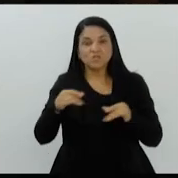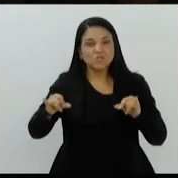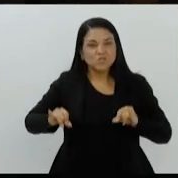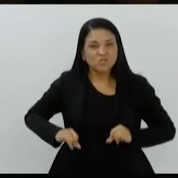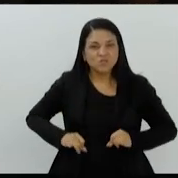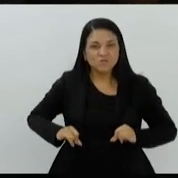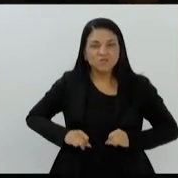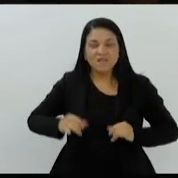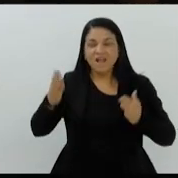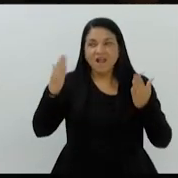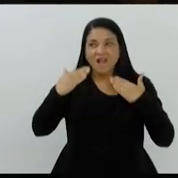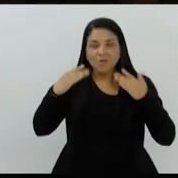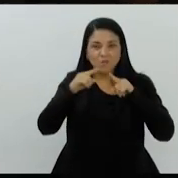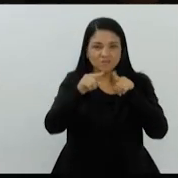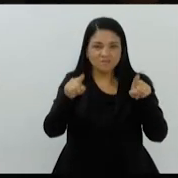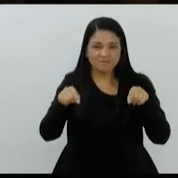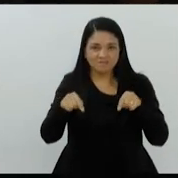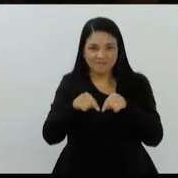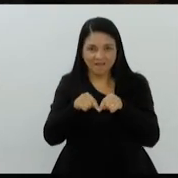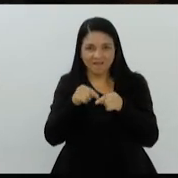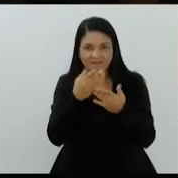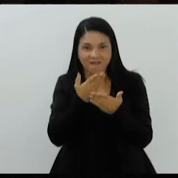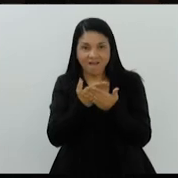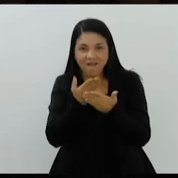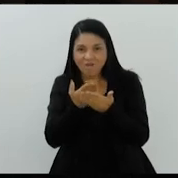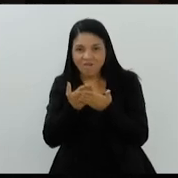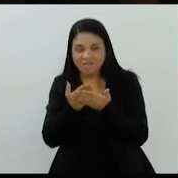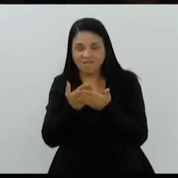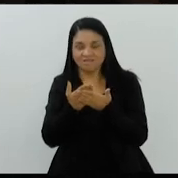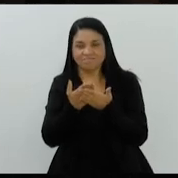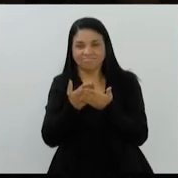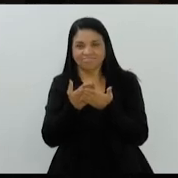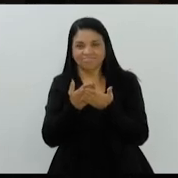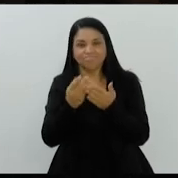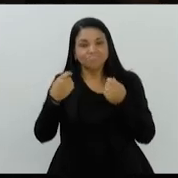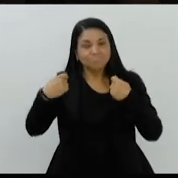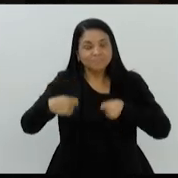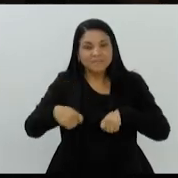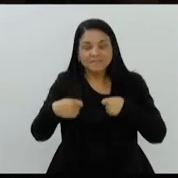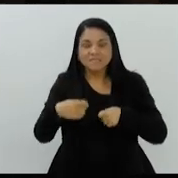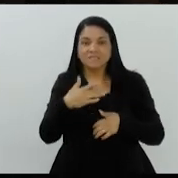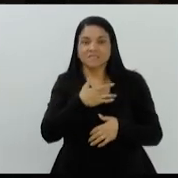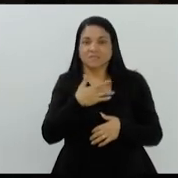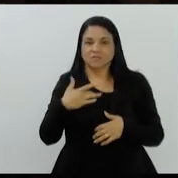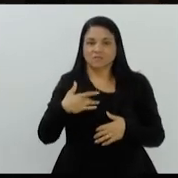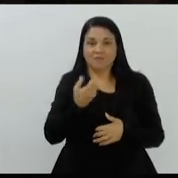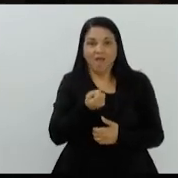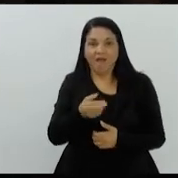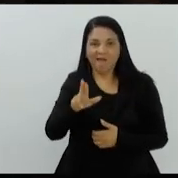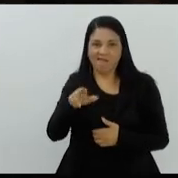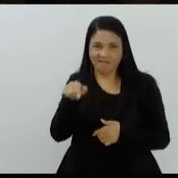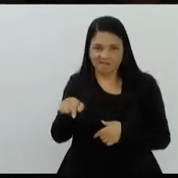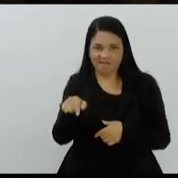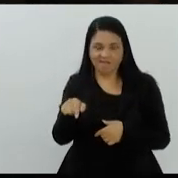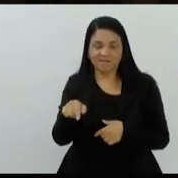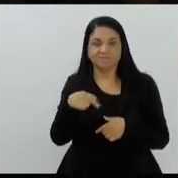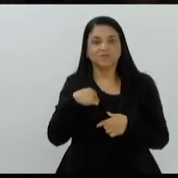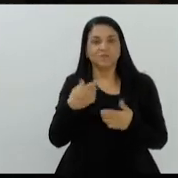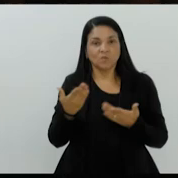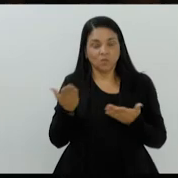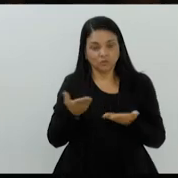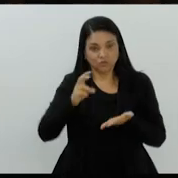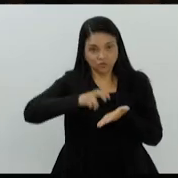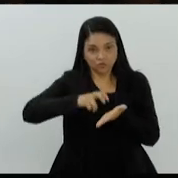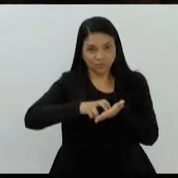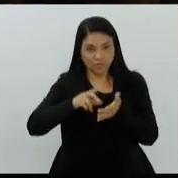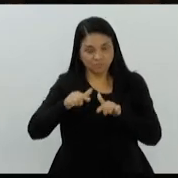insuportável para ter aula em situação minimamente saudável. Hoje eu estive em ato, pela manhã,